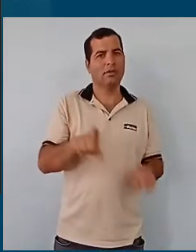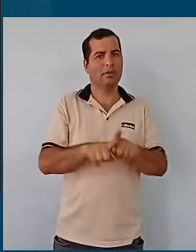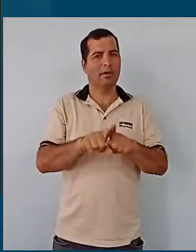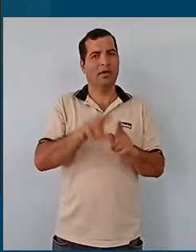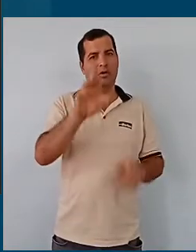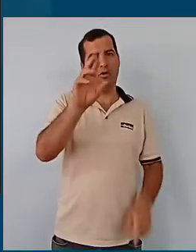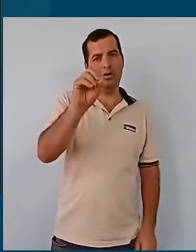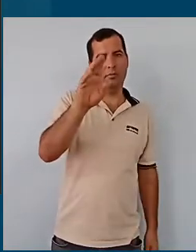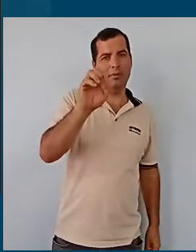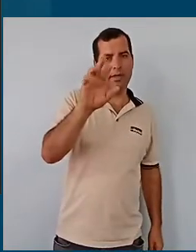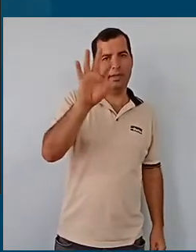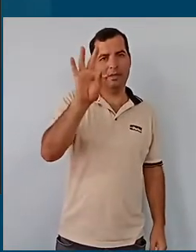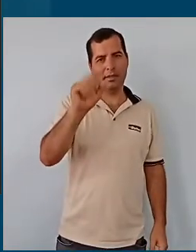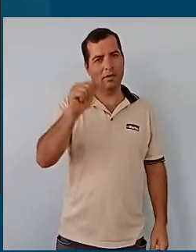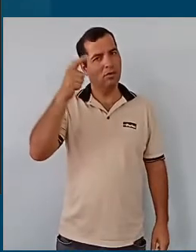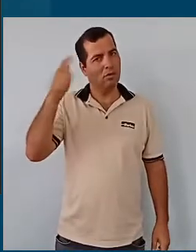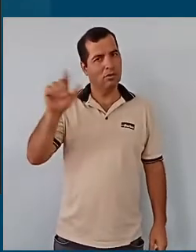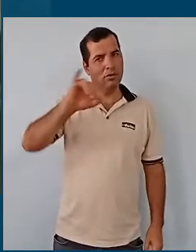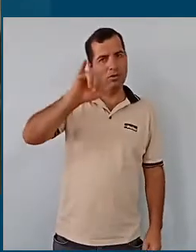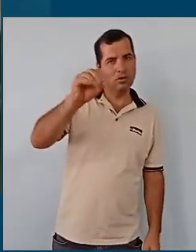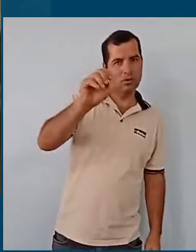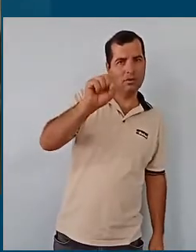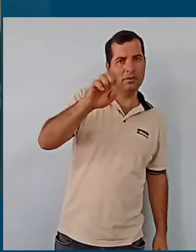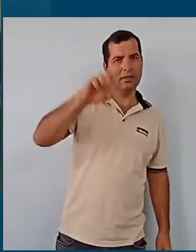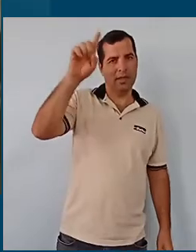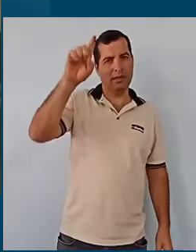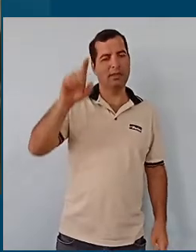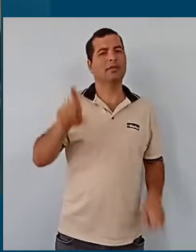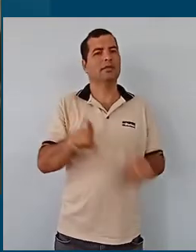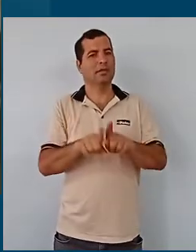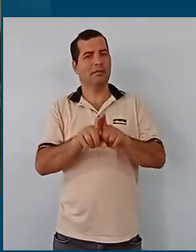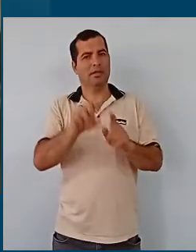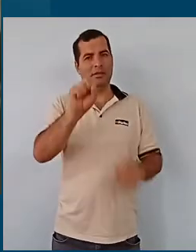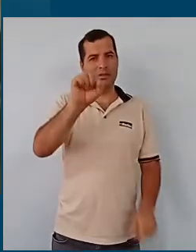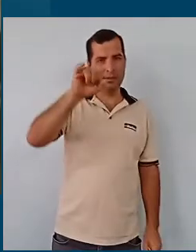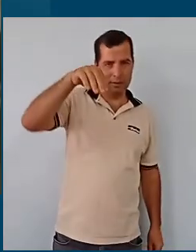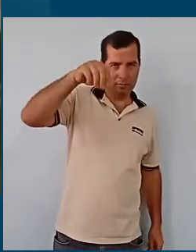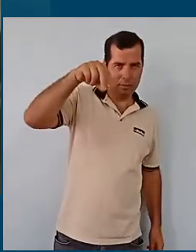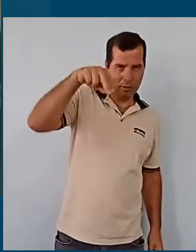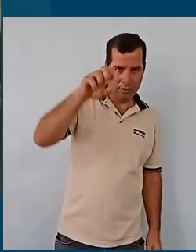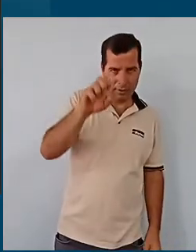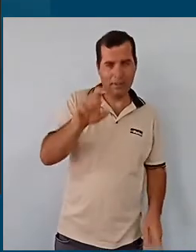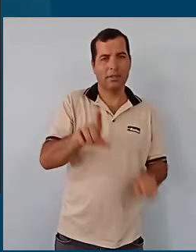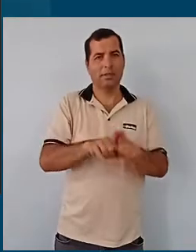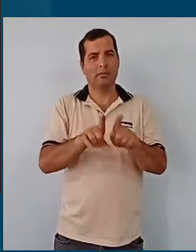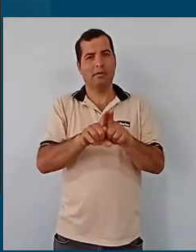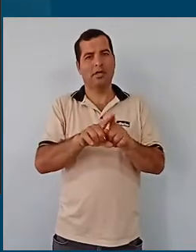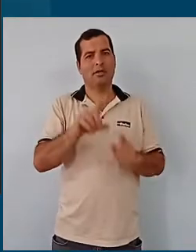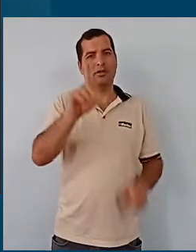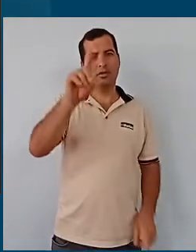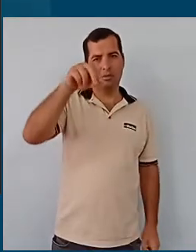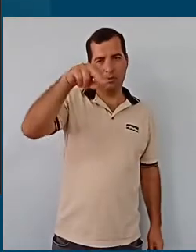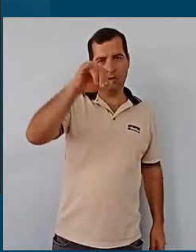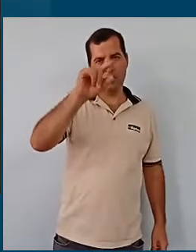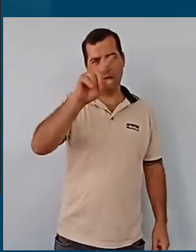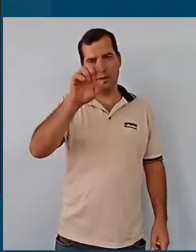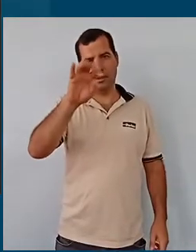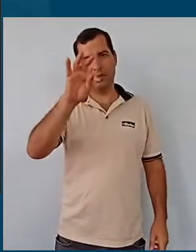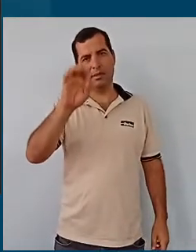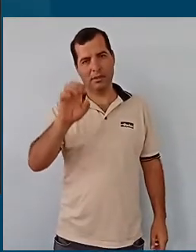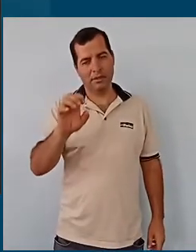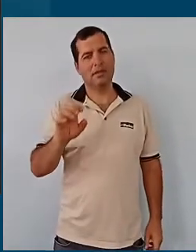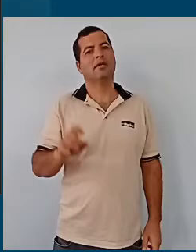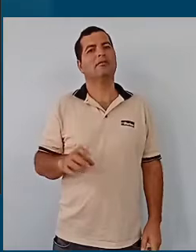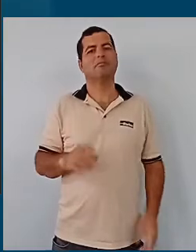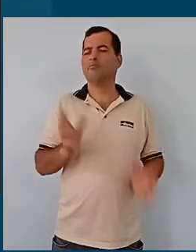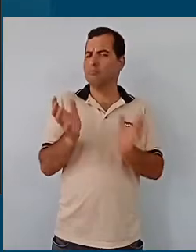Roberta, professor José Luiz, professora Simone Locatelli, o professor Donizete e toda a sua equipe técnica que